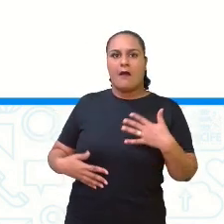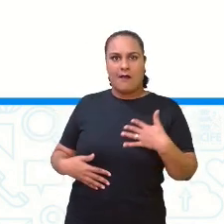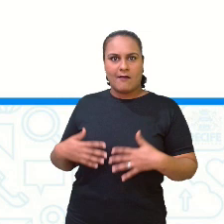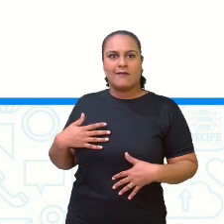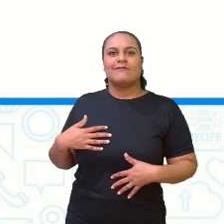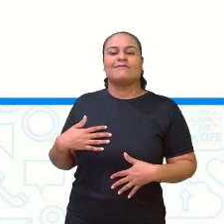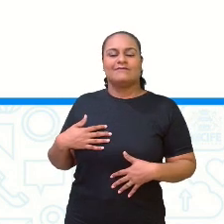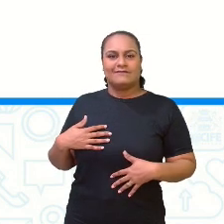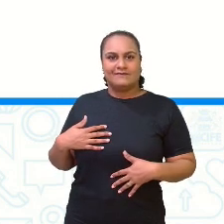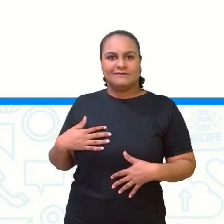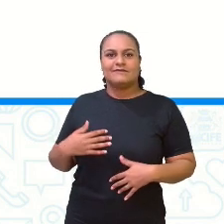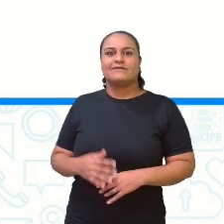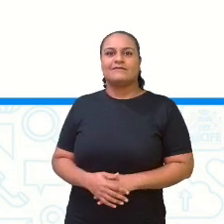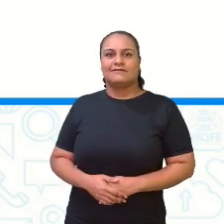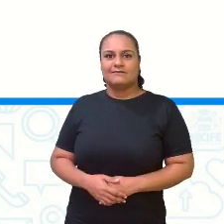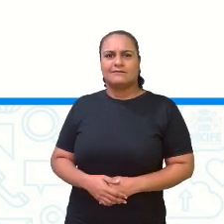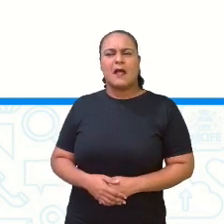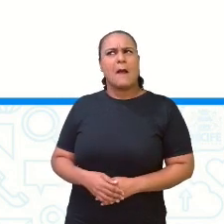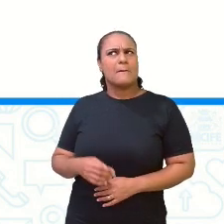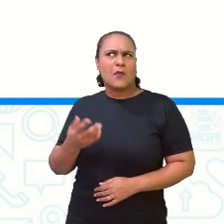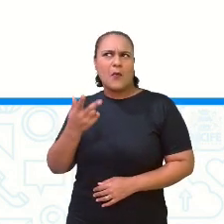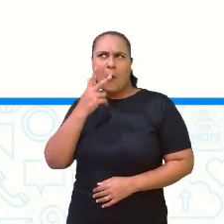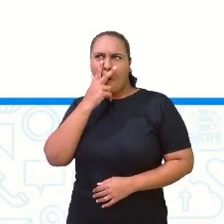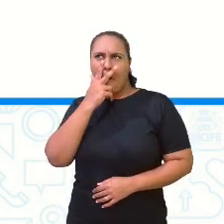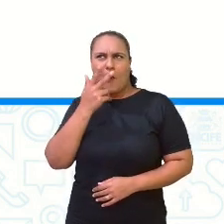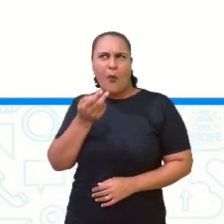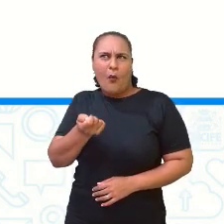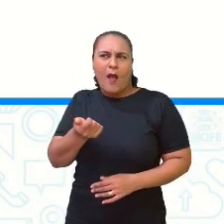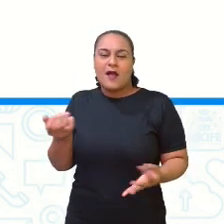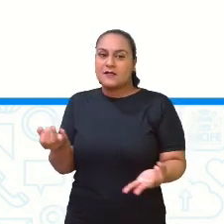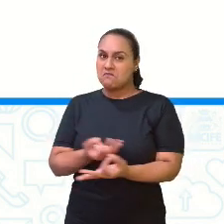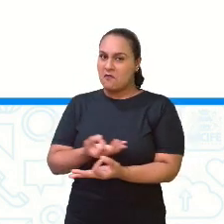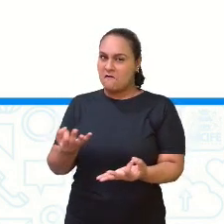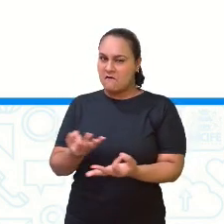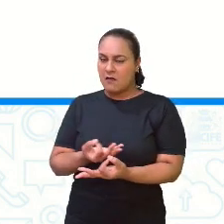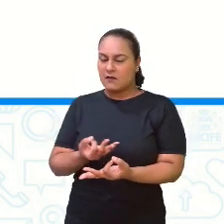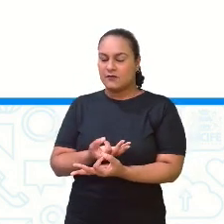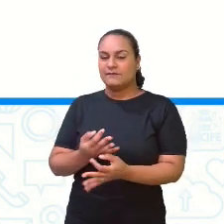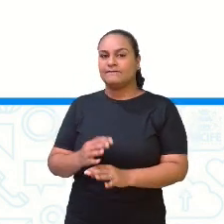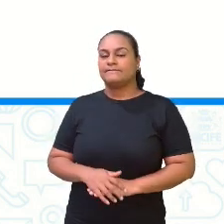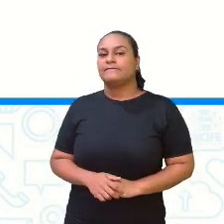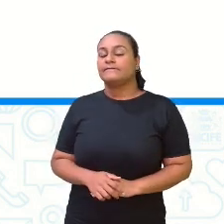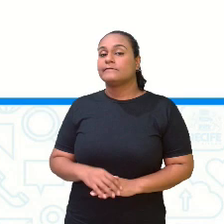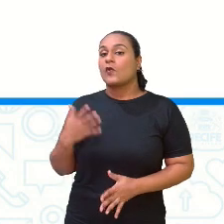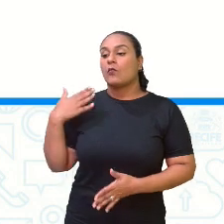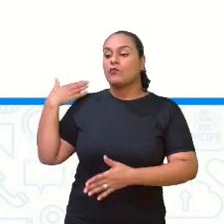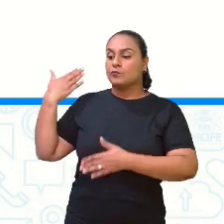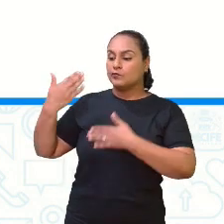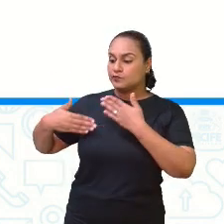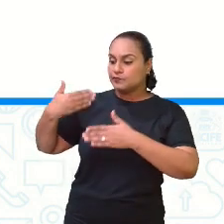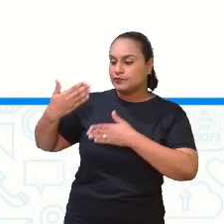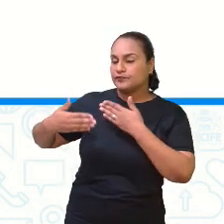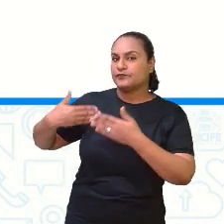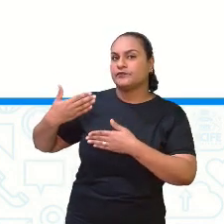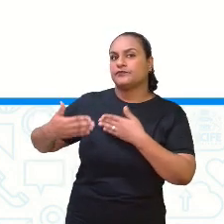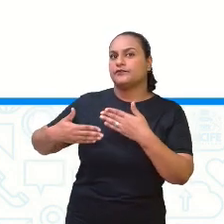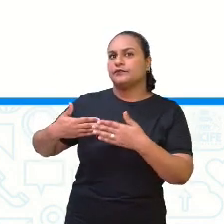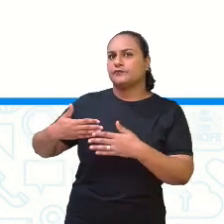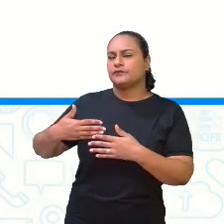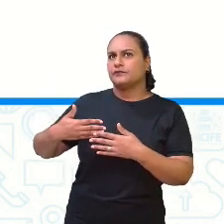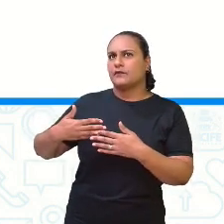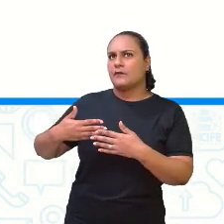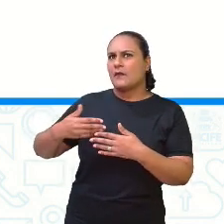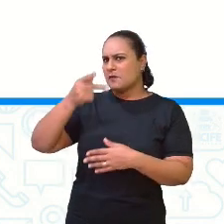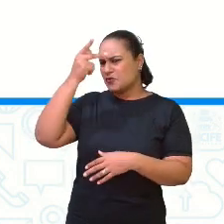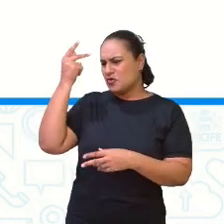o que seria considerado perfeito, né? Mas isso é tão relativo. Com o passar do tempo, as pessoas viram que não é bem